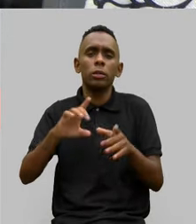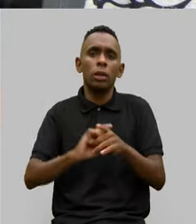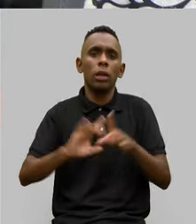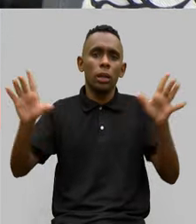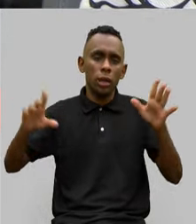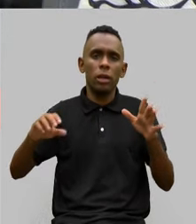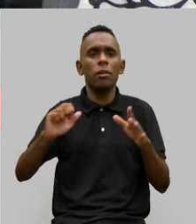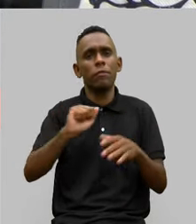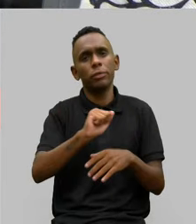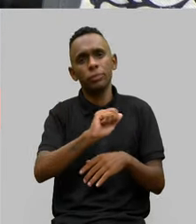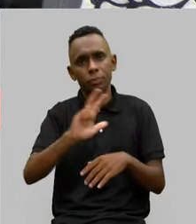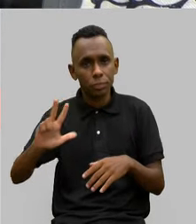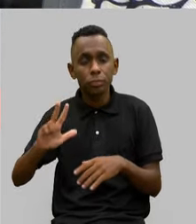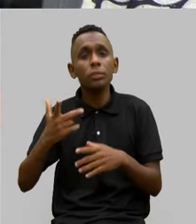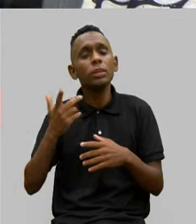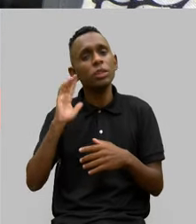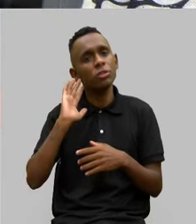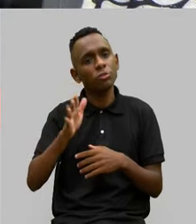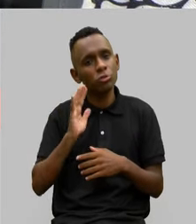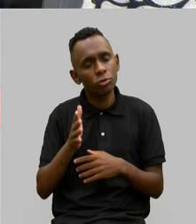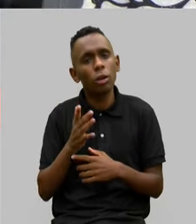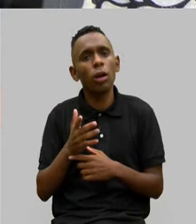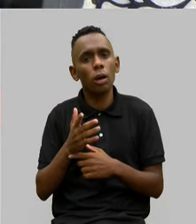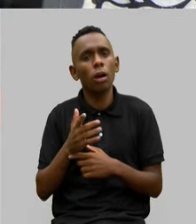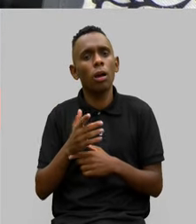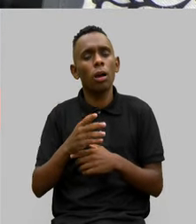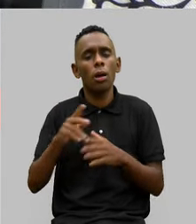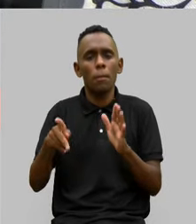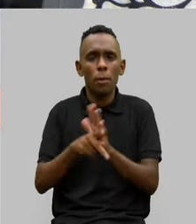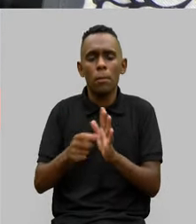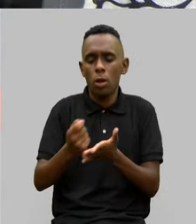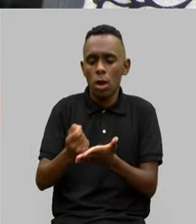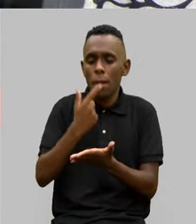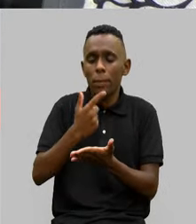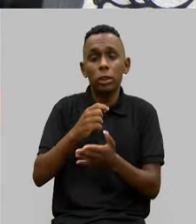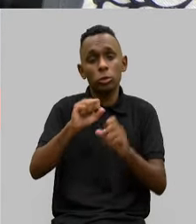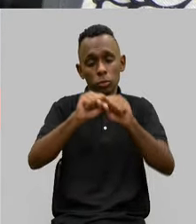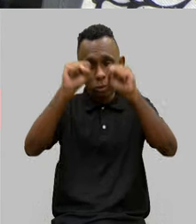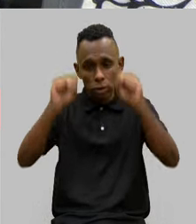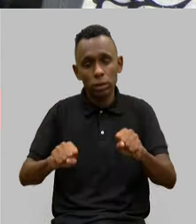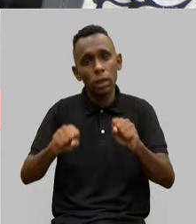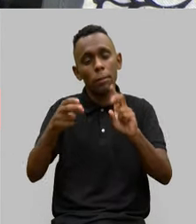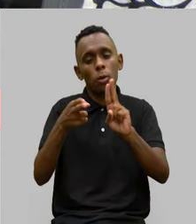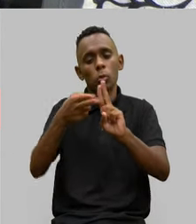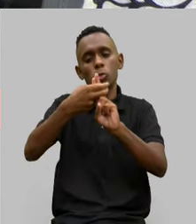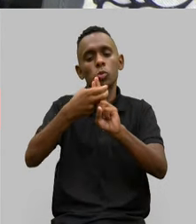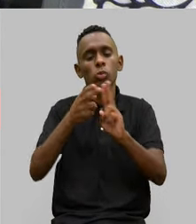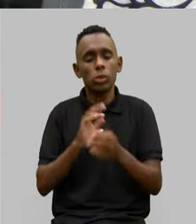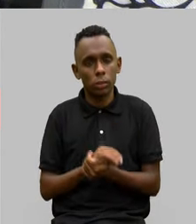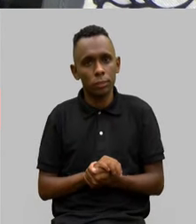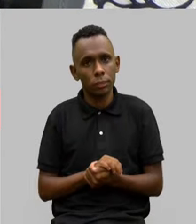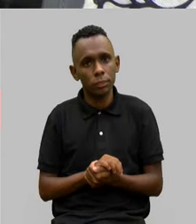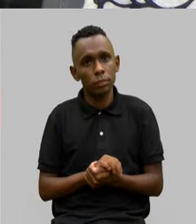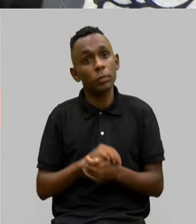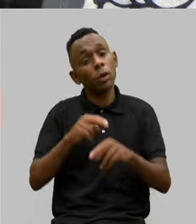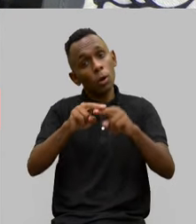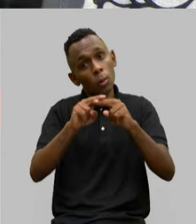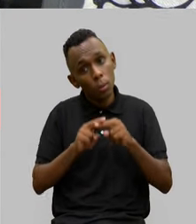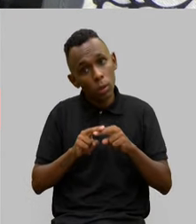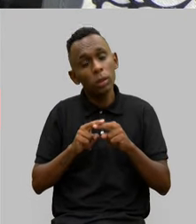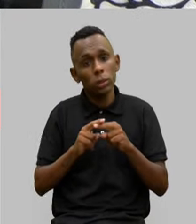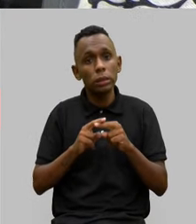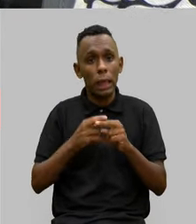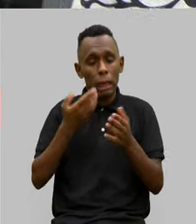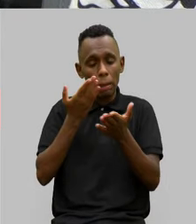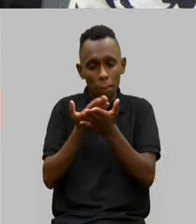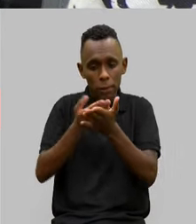sanitária emitida pela Anvisa no rol de medicamentos fornecidos pelo sistema único de saúde e aí por isso ele promoveu Esse